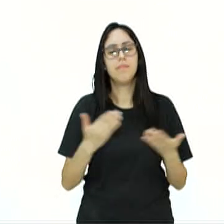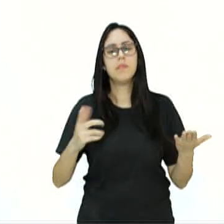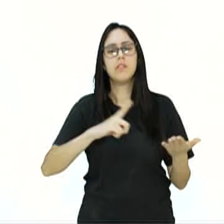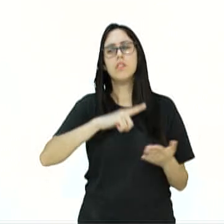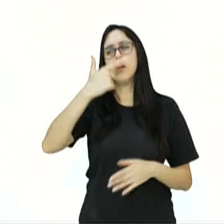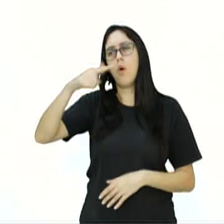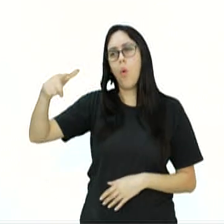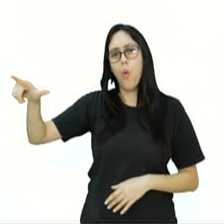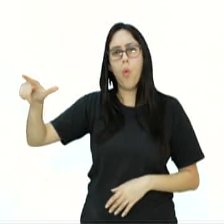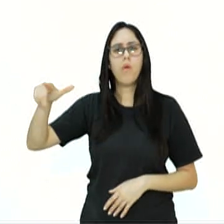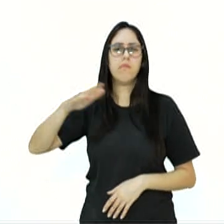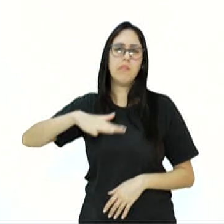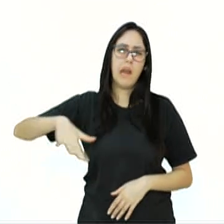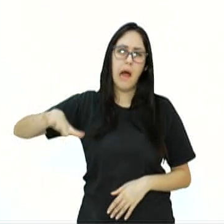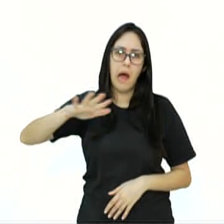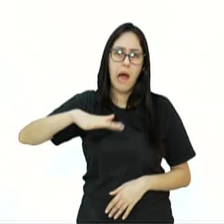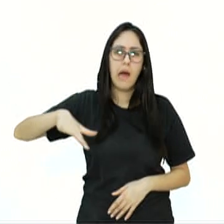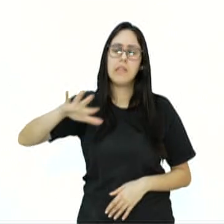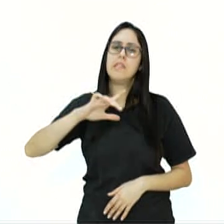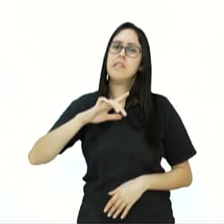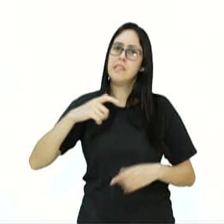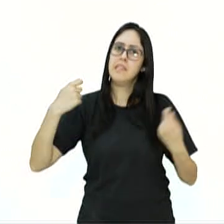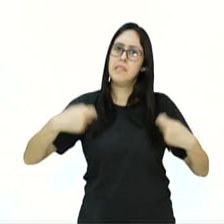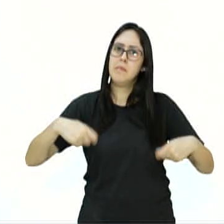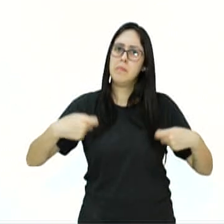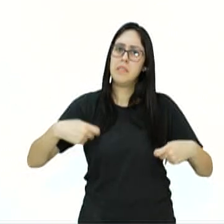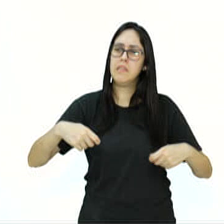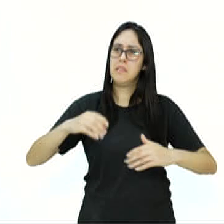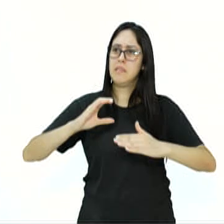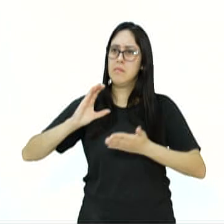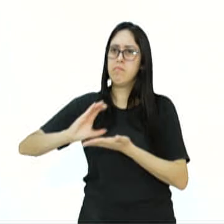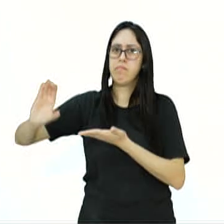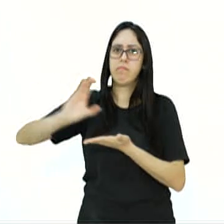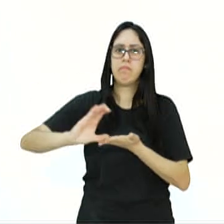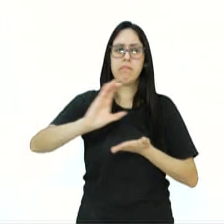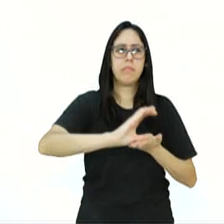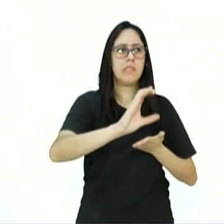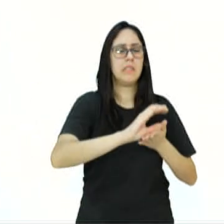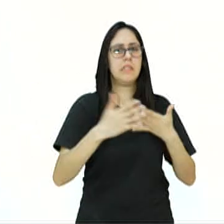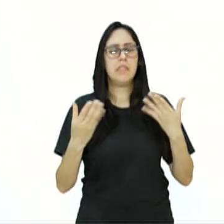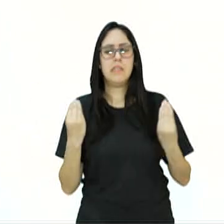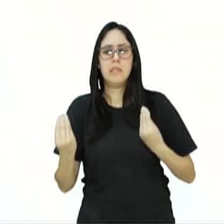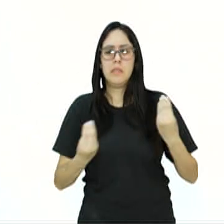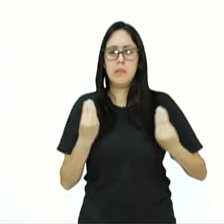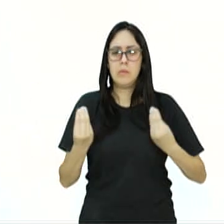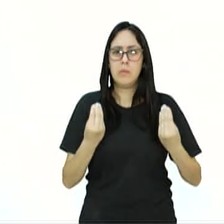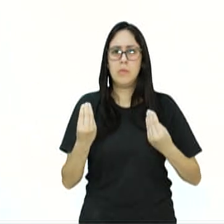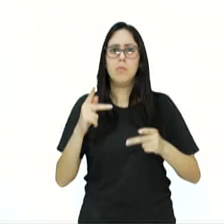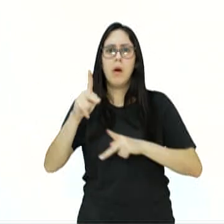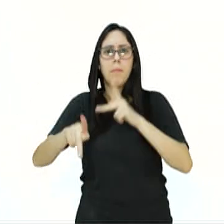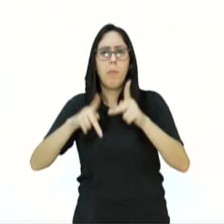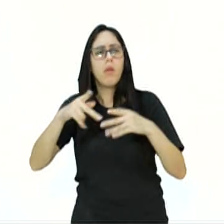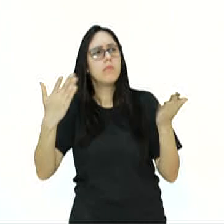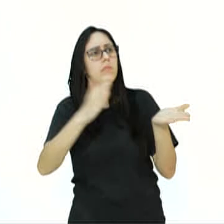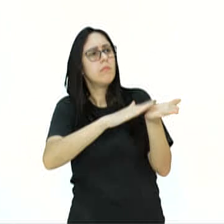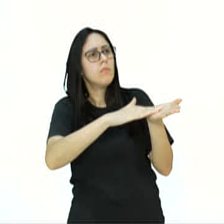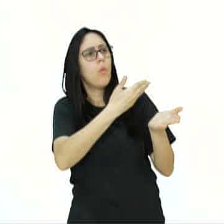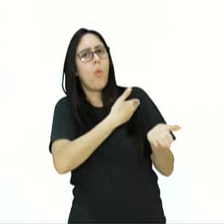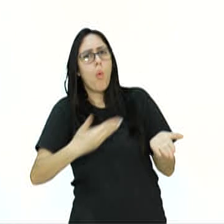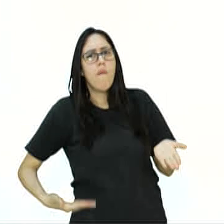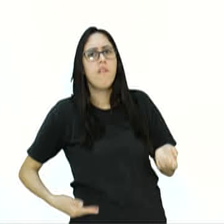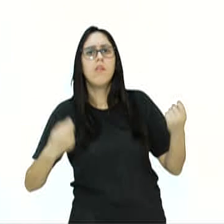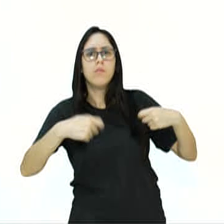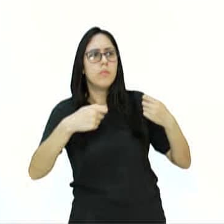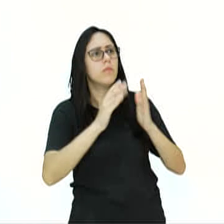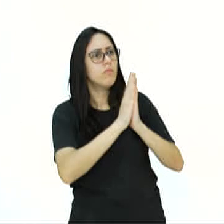outras áreas que dependiam de investimento e não recebiam, a população passa a cobrar do governo investimento em outras áreas,